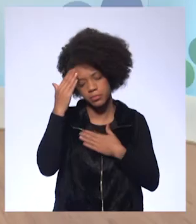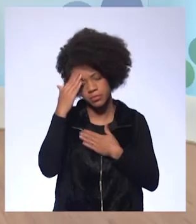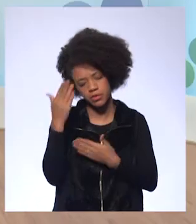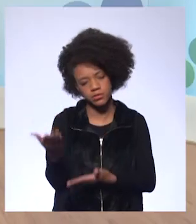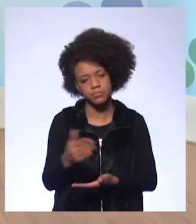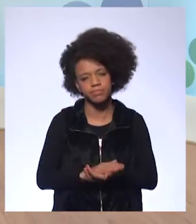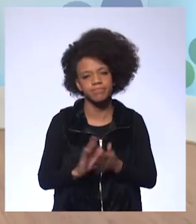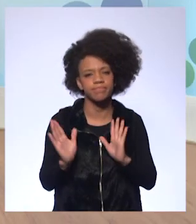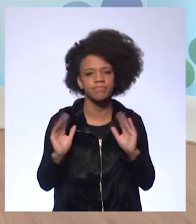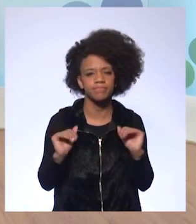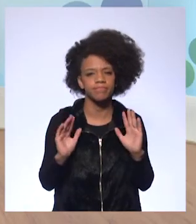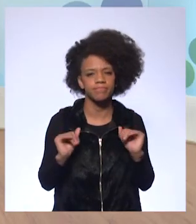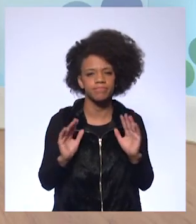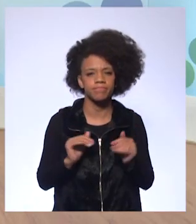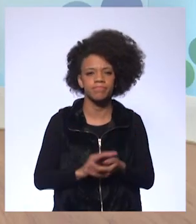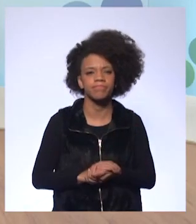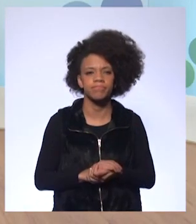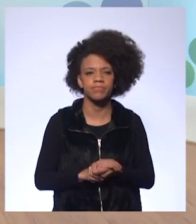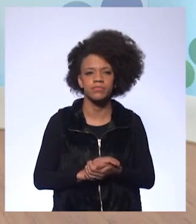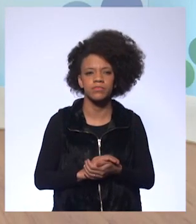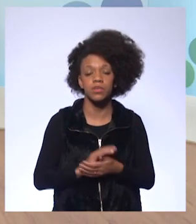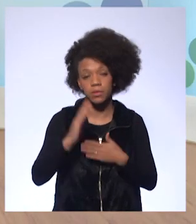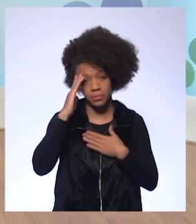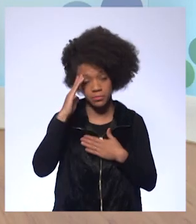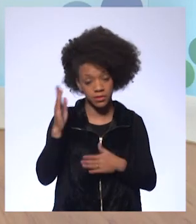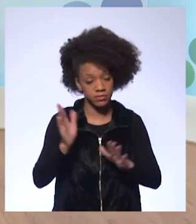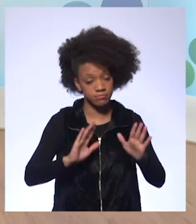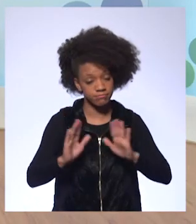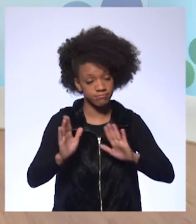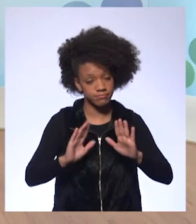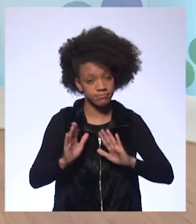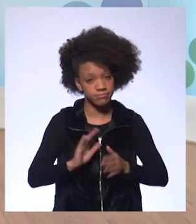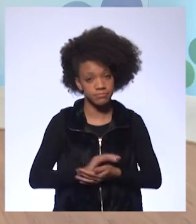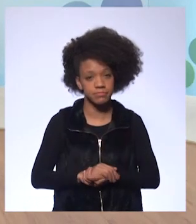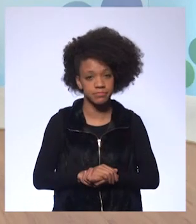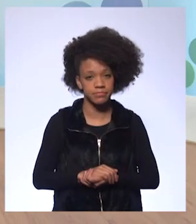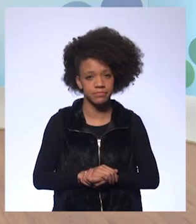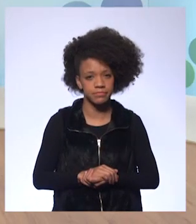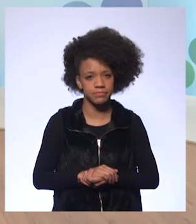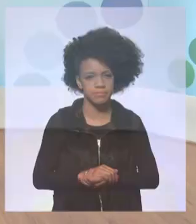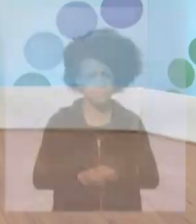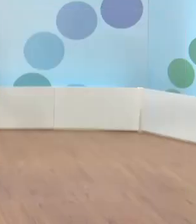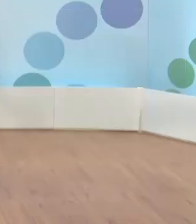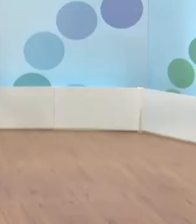Marte tem que Antônia by Kitty o Fred Éden mais fácil